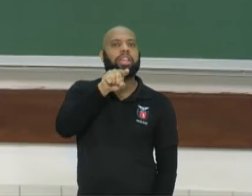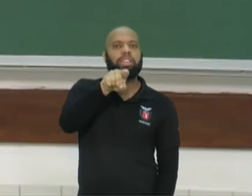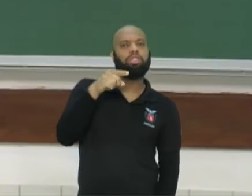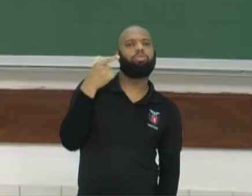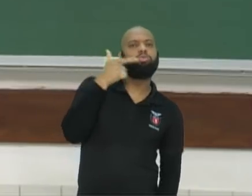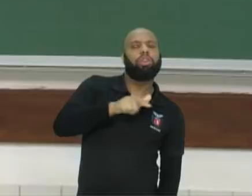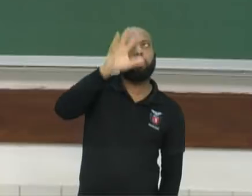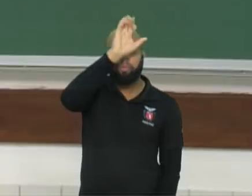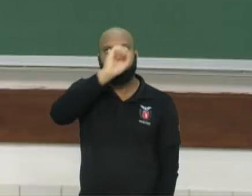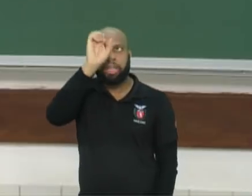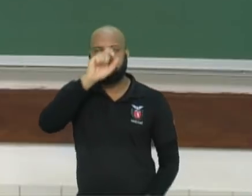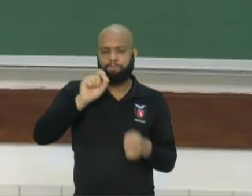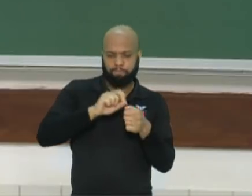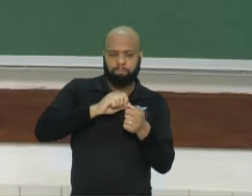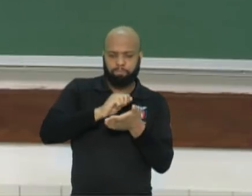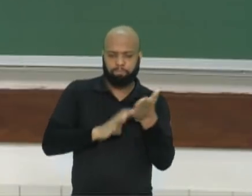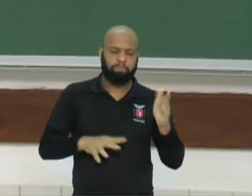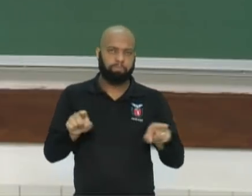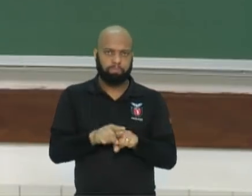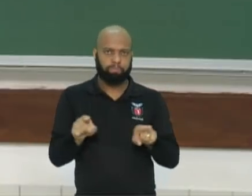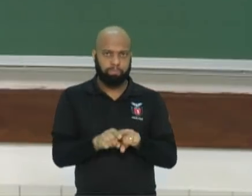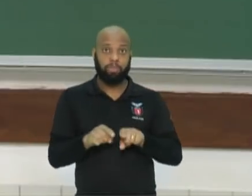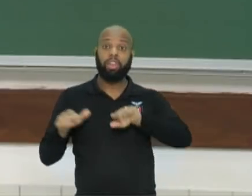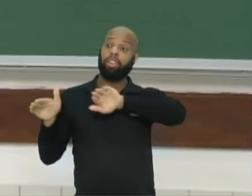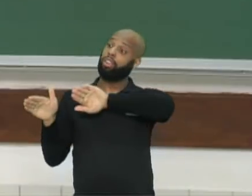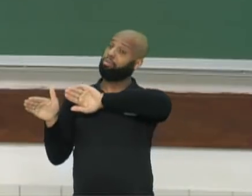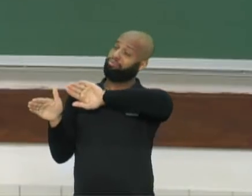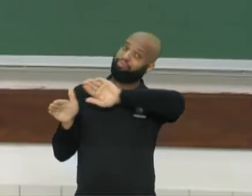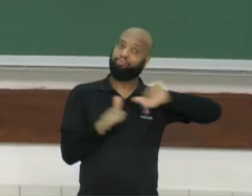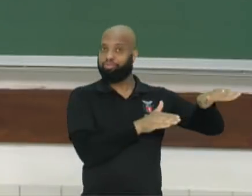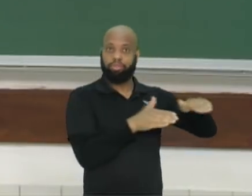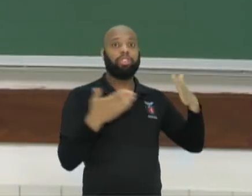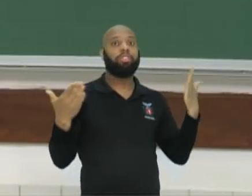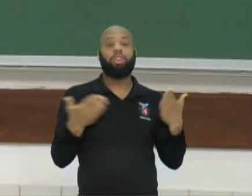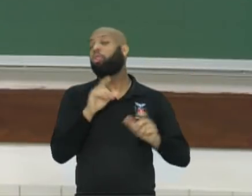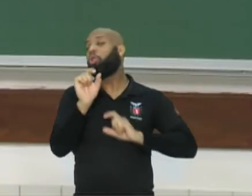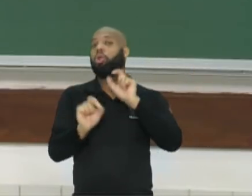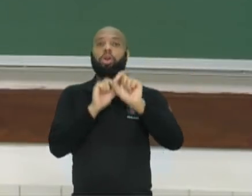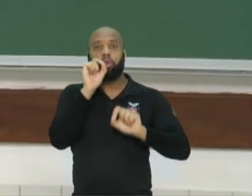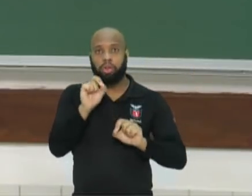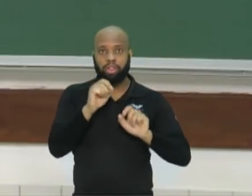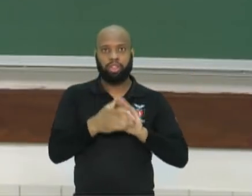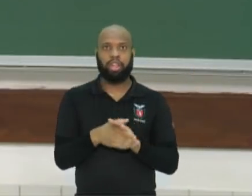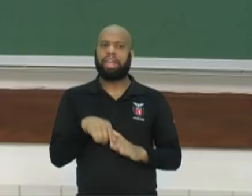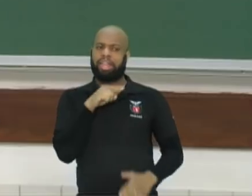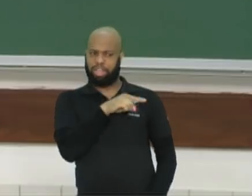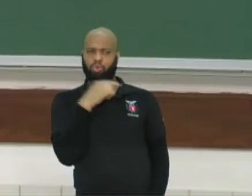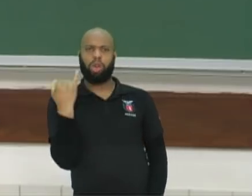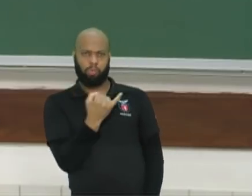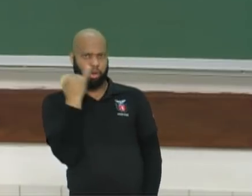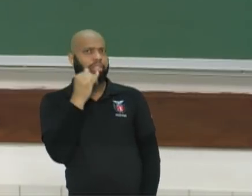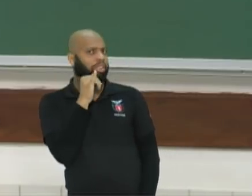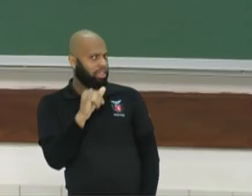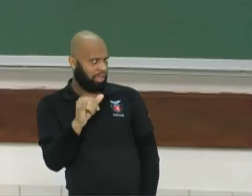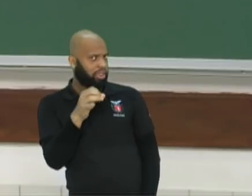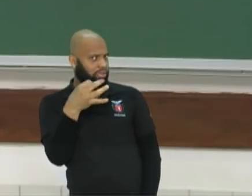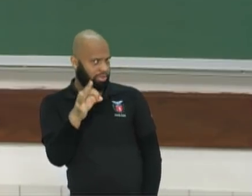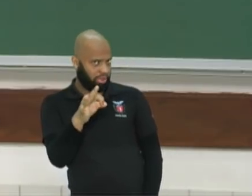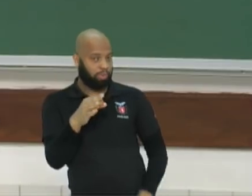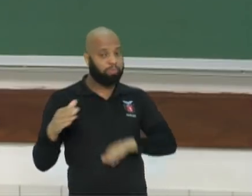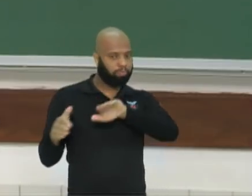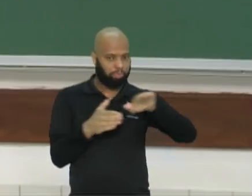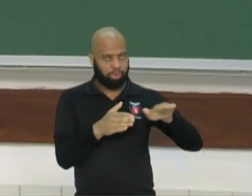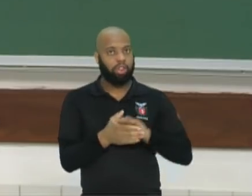vocês estão realizando. Então, dito esse conjunto de coisas importantes ali, que a gente repete toda a aula, mas que são